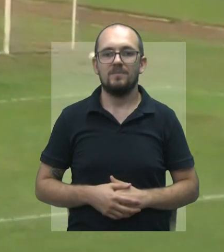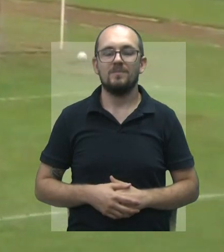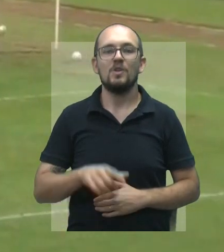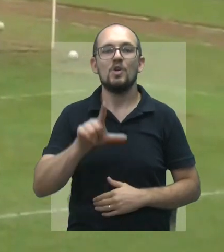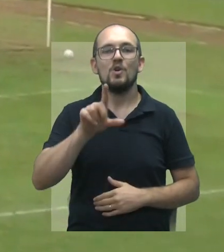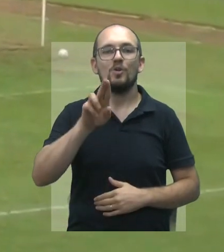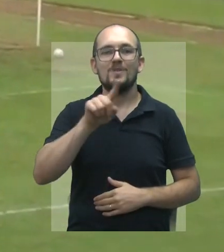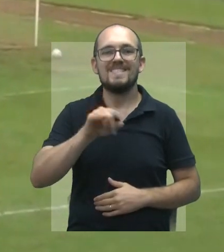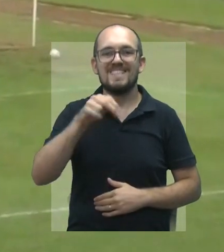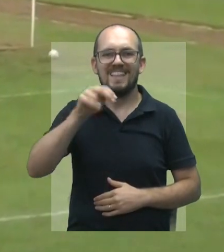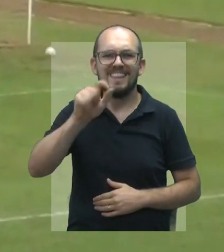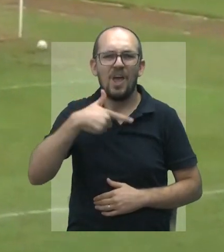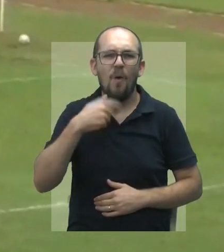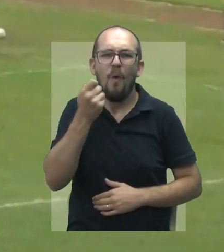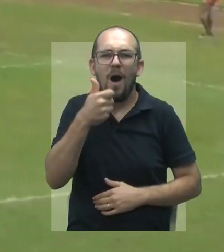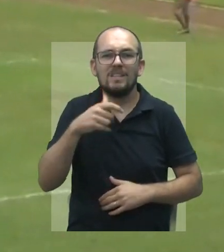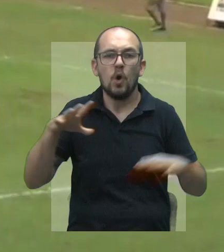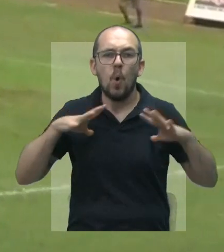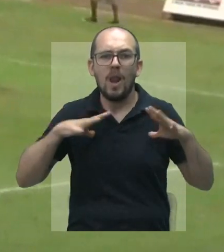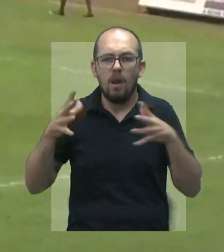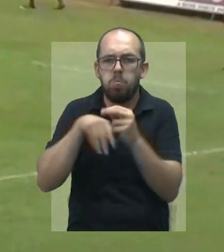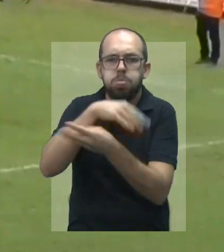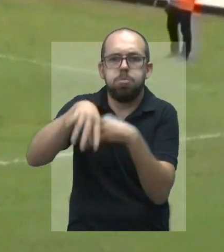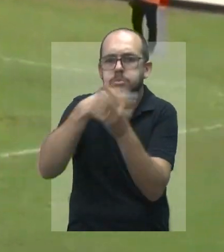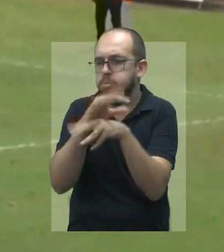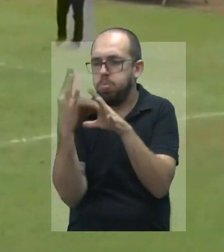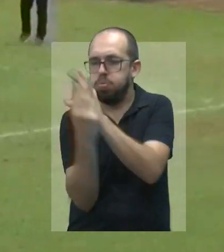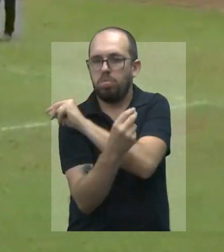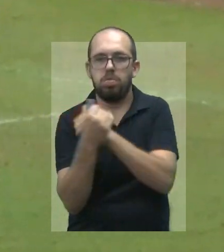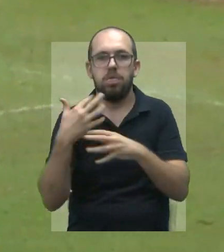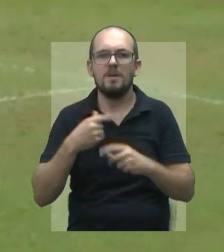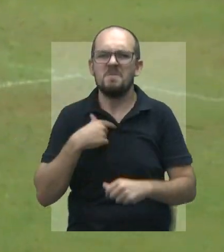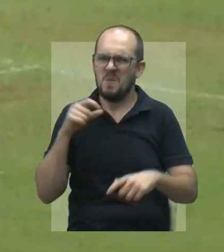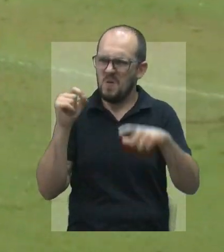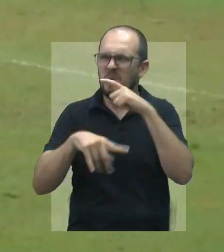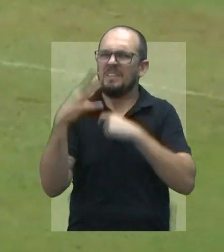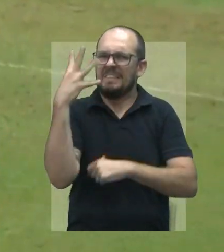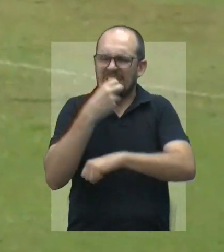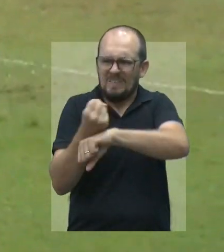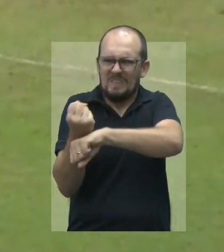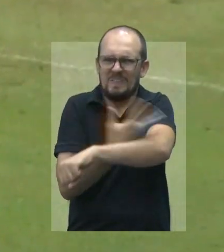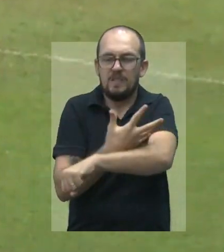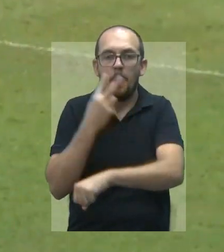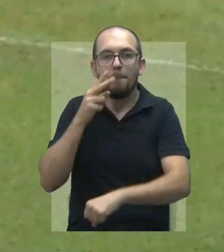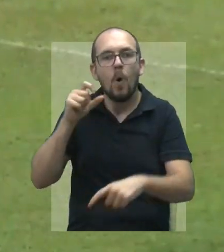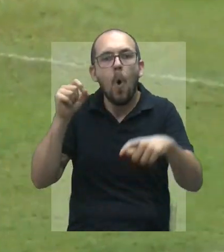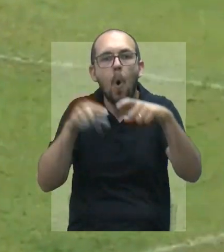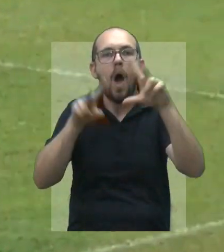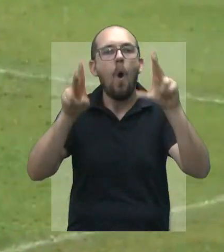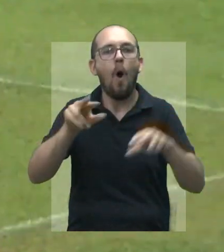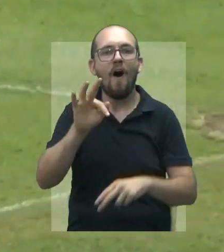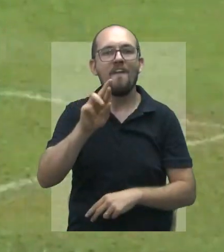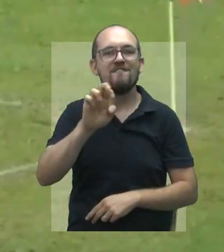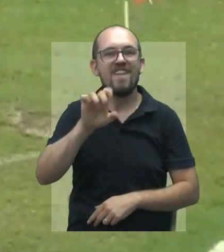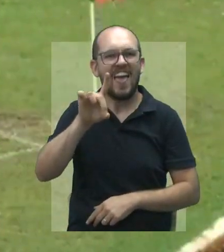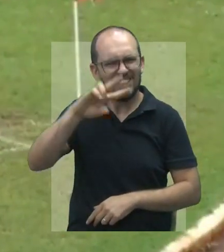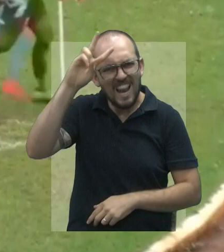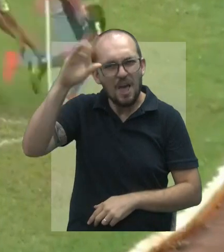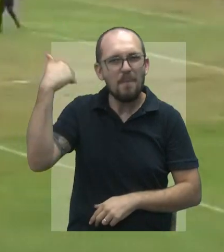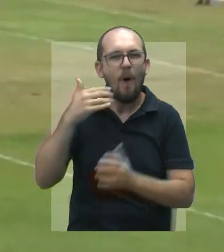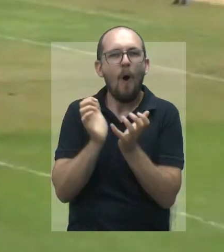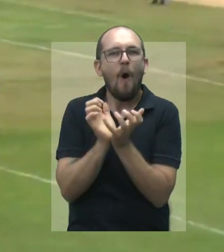chão, levantou, quase realmente perdeu, né, Danilo? Um gol com muita raça, né? É um gol ali que parece o Fred quando fez o gol da Copa